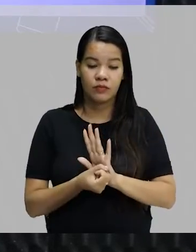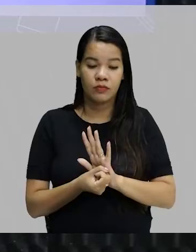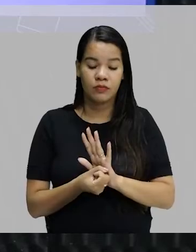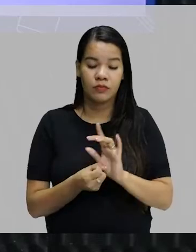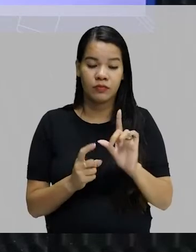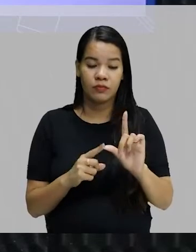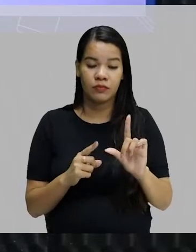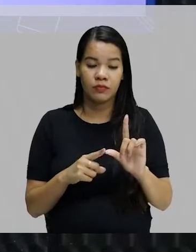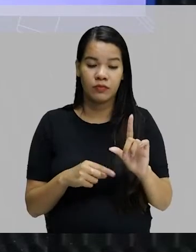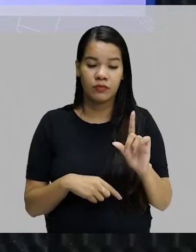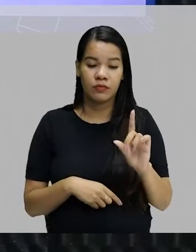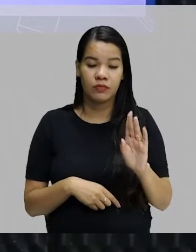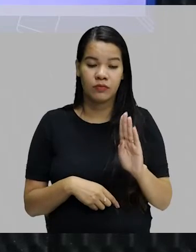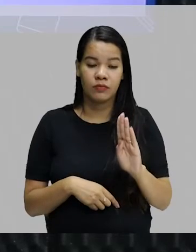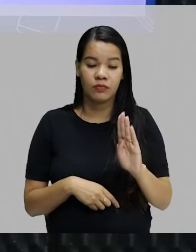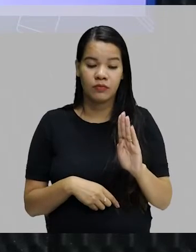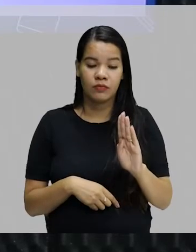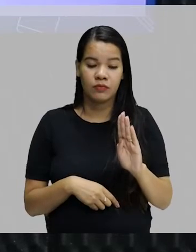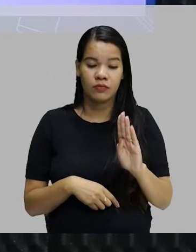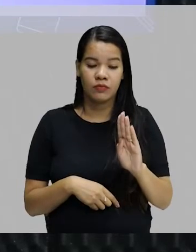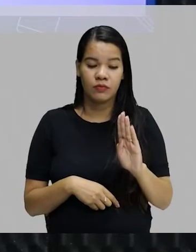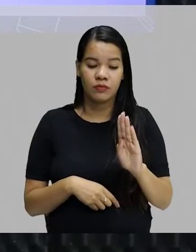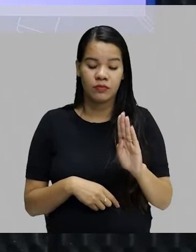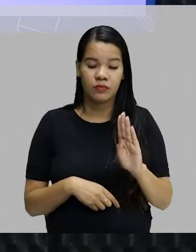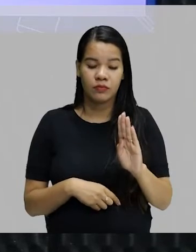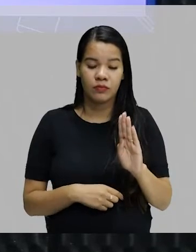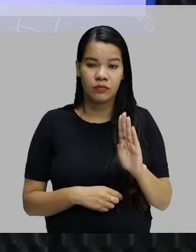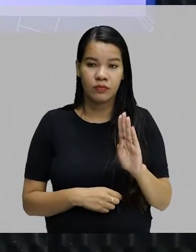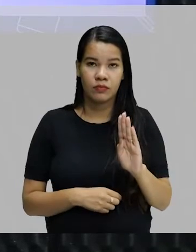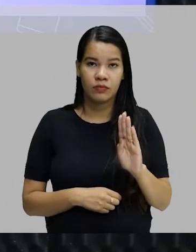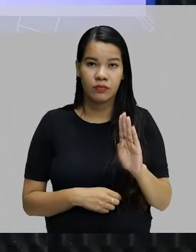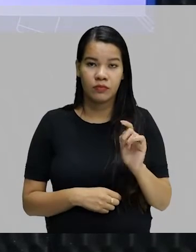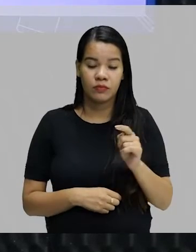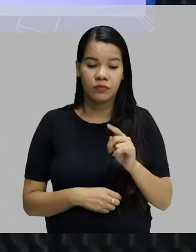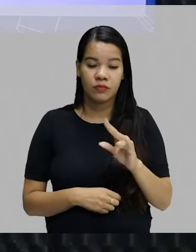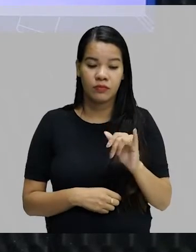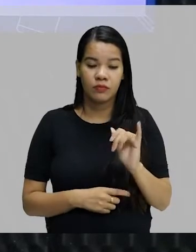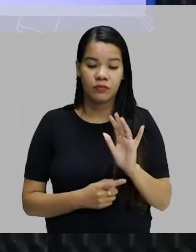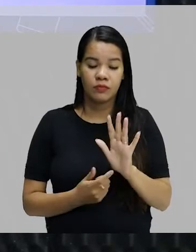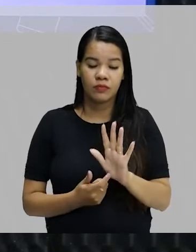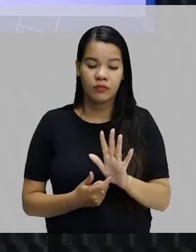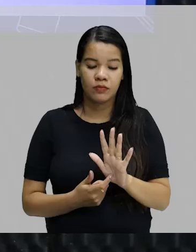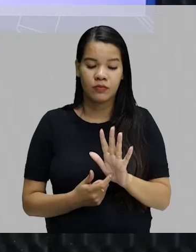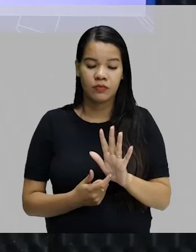bola. Marque aí, portanto, para vocês a letra B de bola, é ela que traz para a